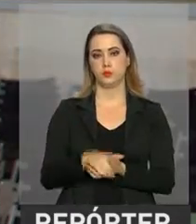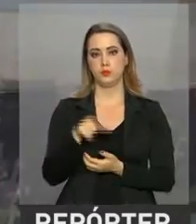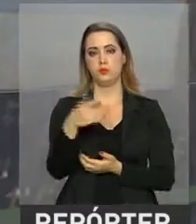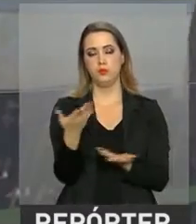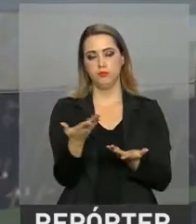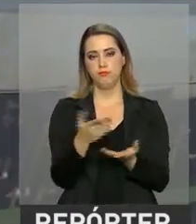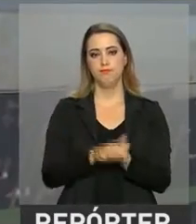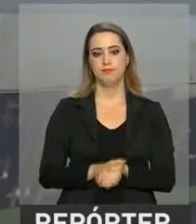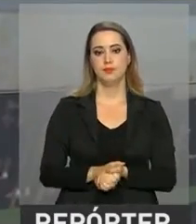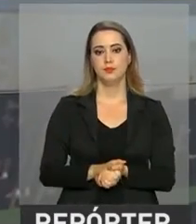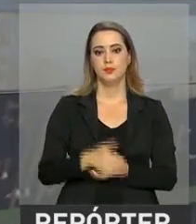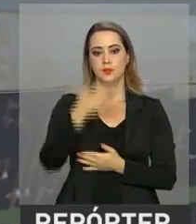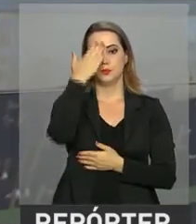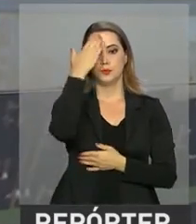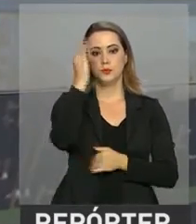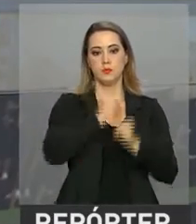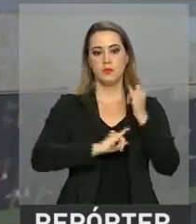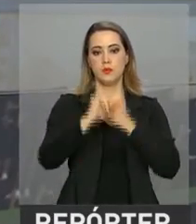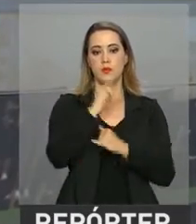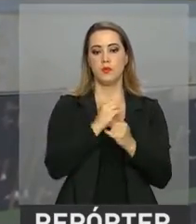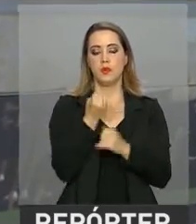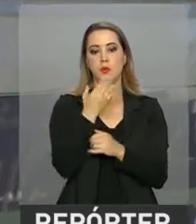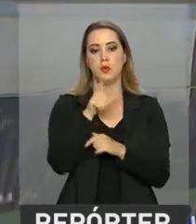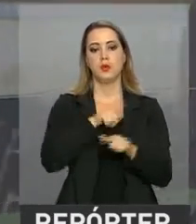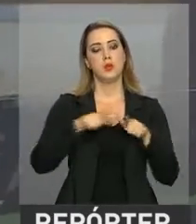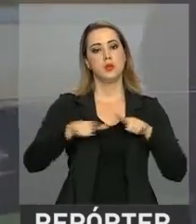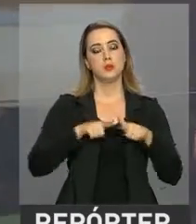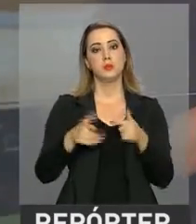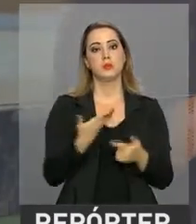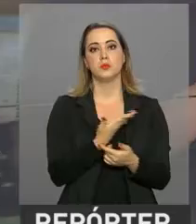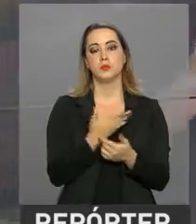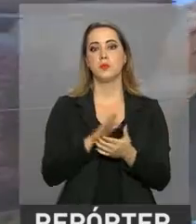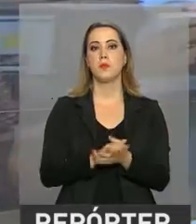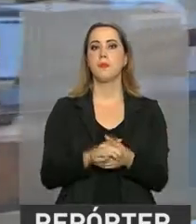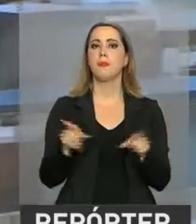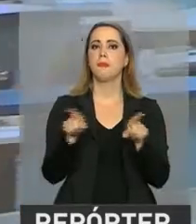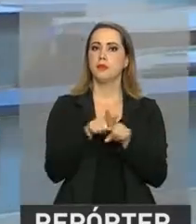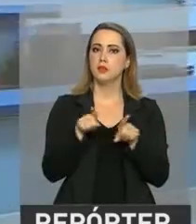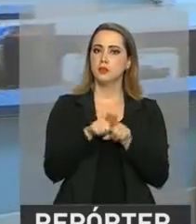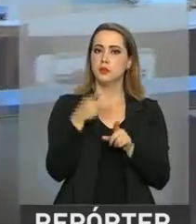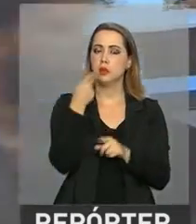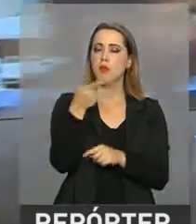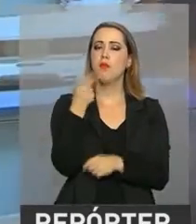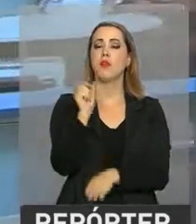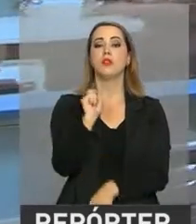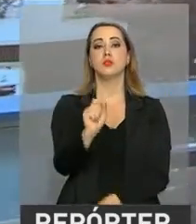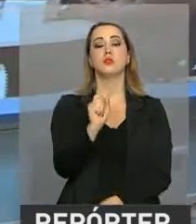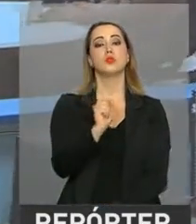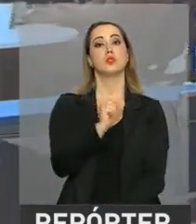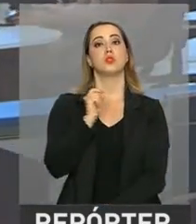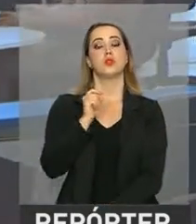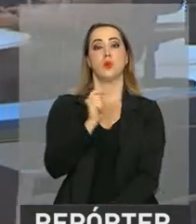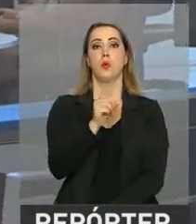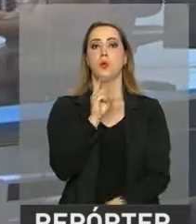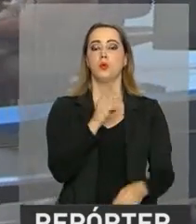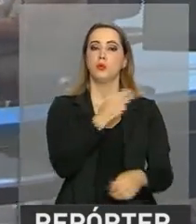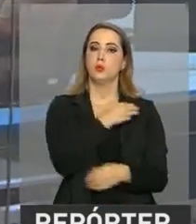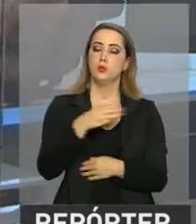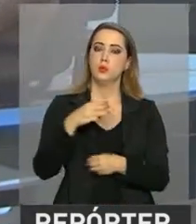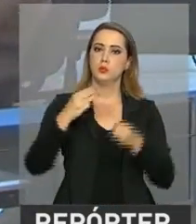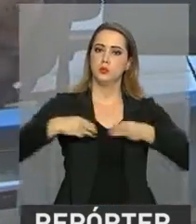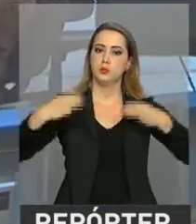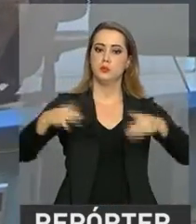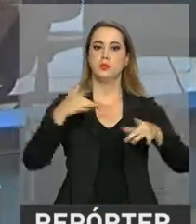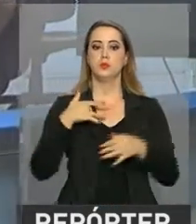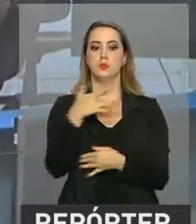José Luiz. Obrigado pelas informações, Luana. Bom trabalho para você. E ainda sobre este assunto, o Ministério da Saúde lançou uma nova campanha